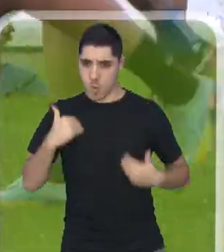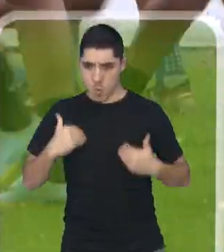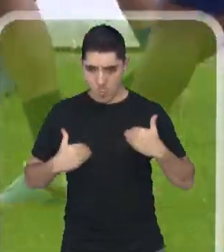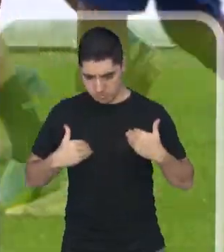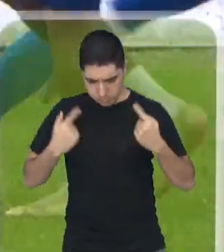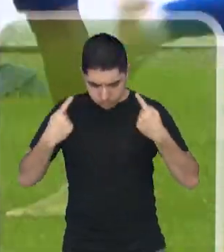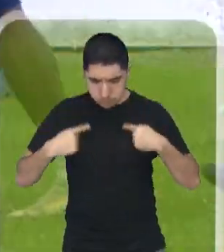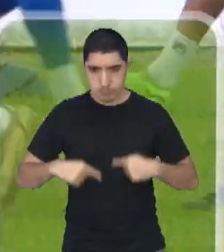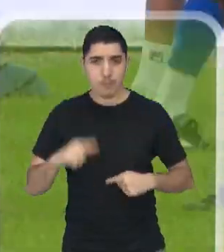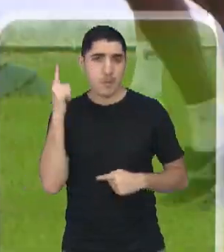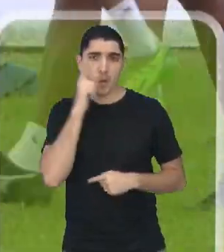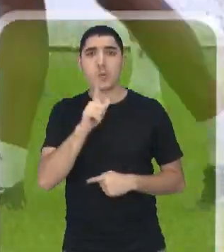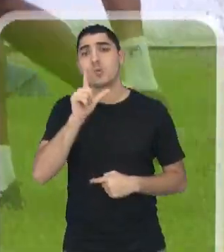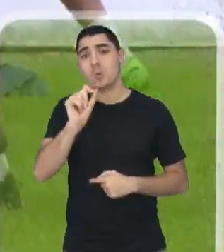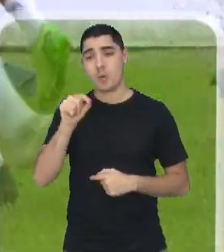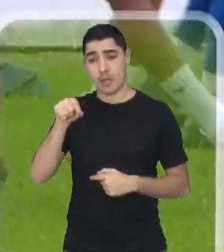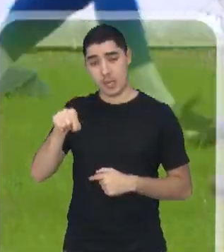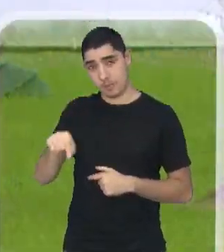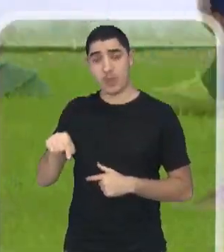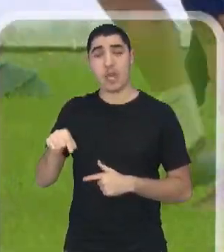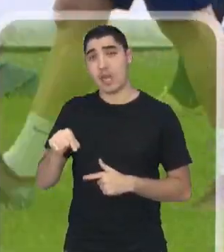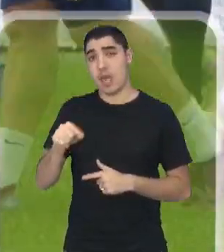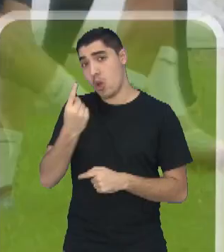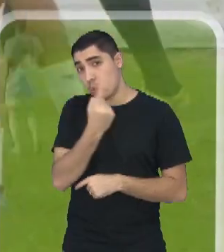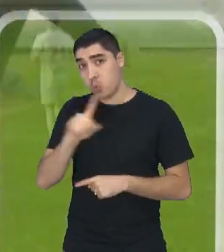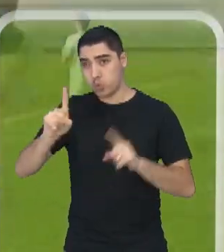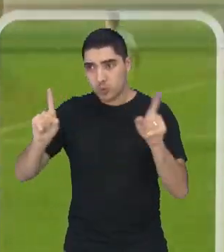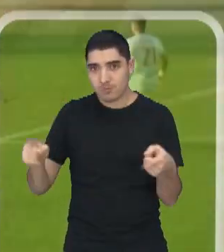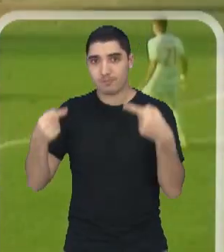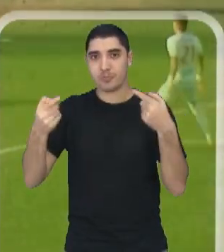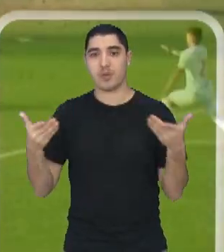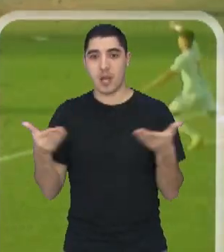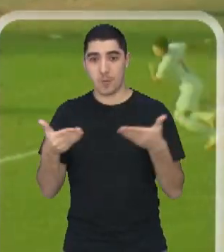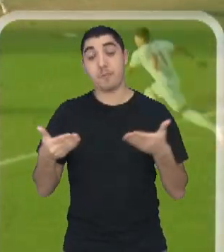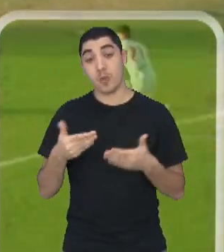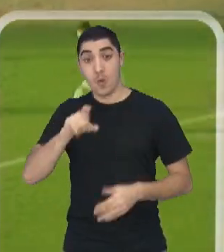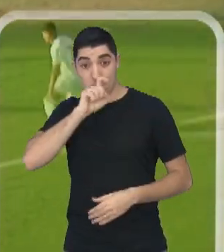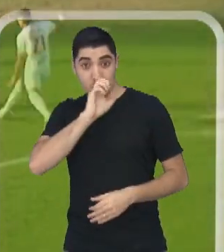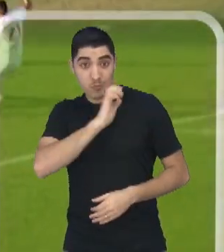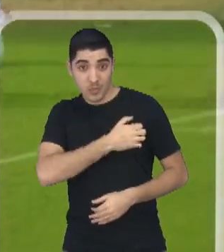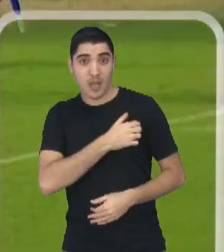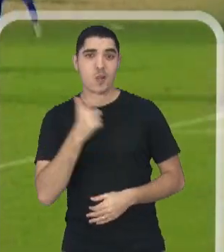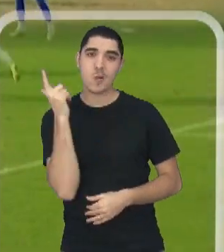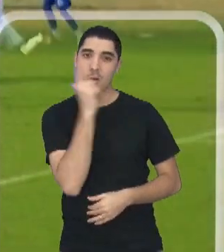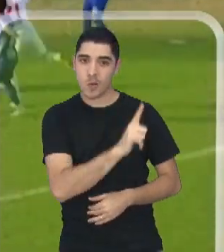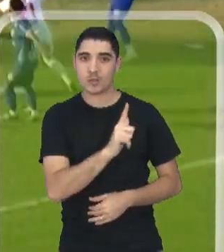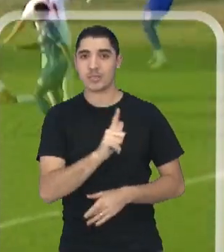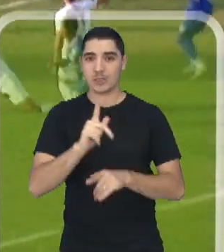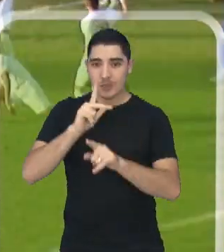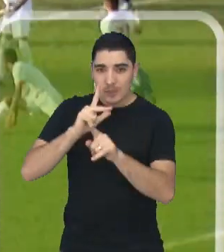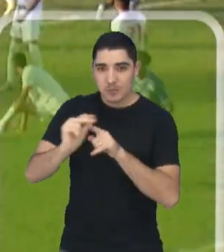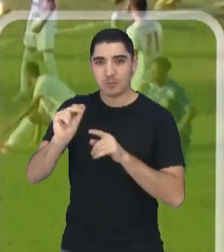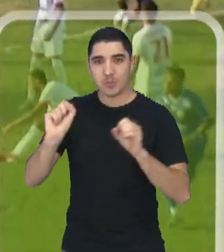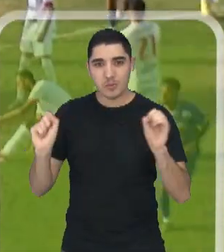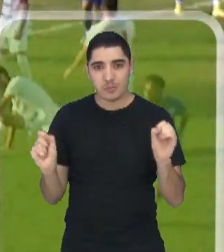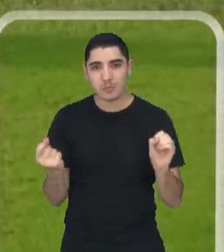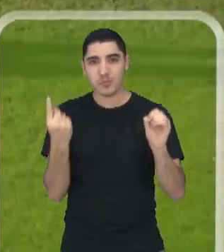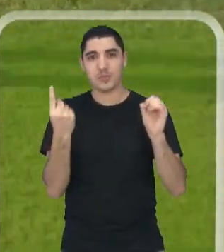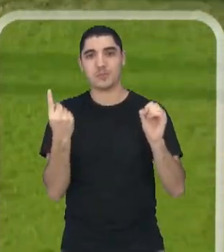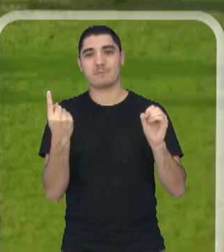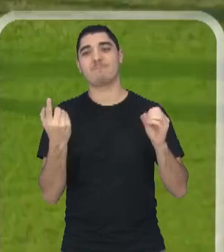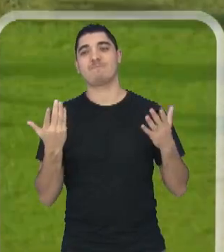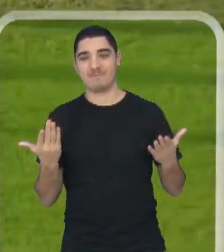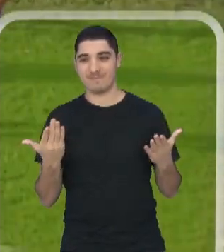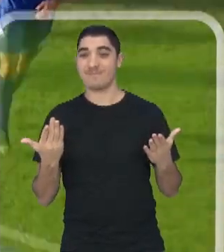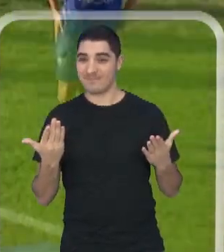últimos 90 minutos da competição contra o Capivariano. A Águia reverteu a vantagem que era do time de Capivari.